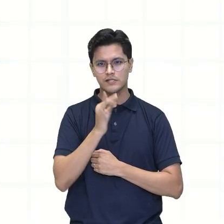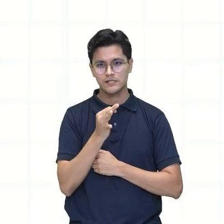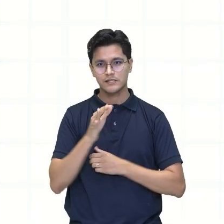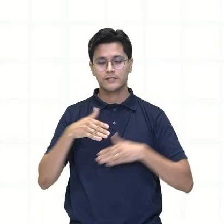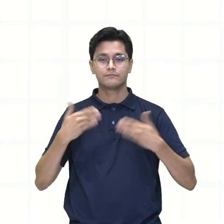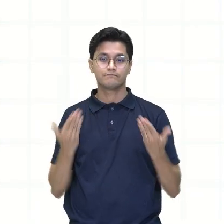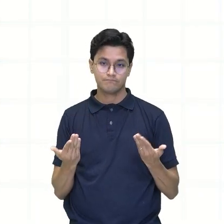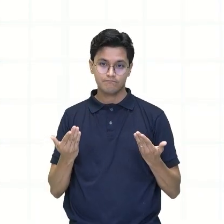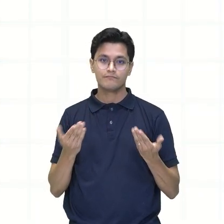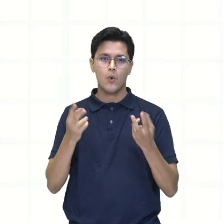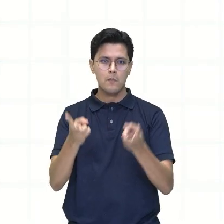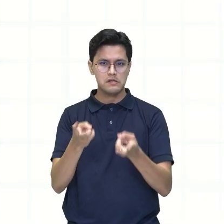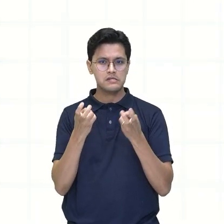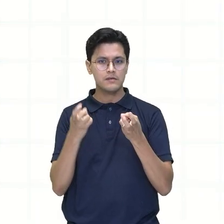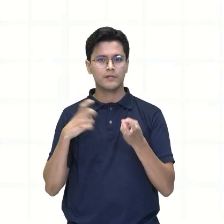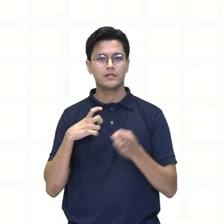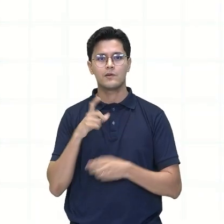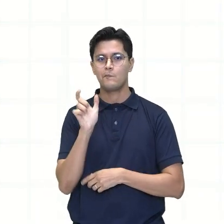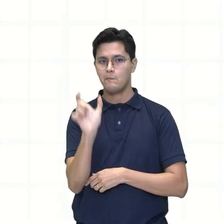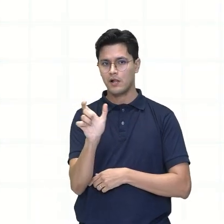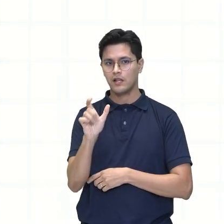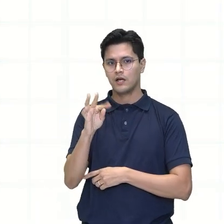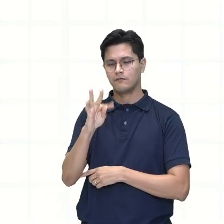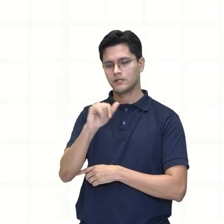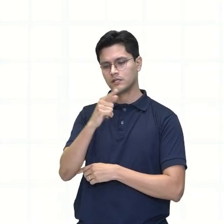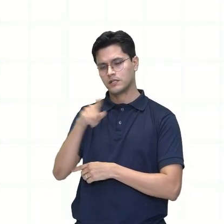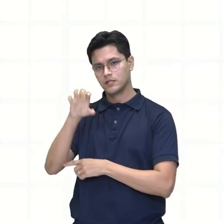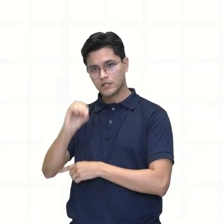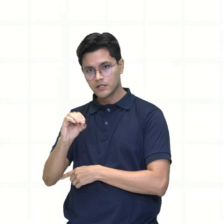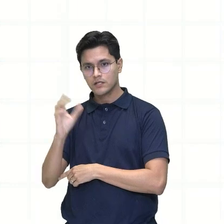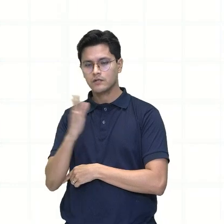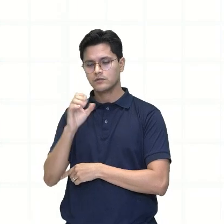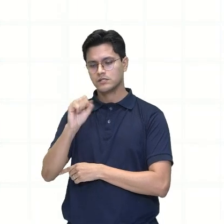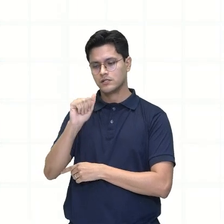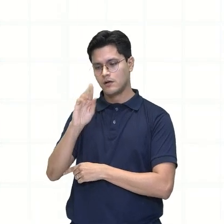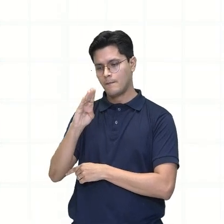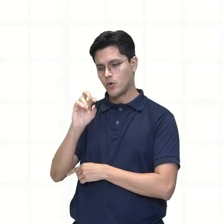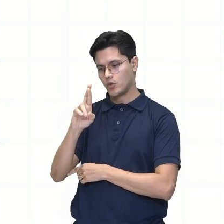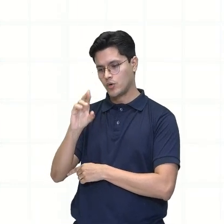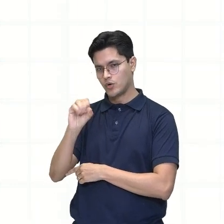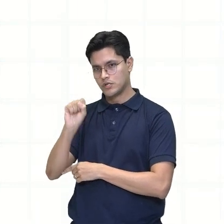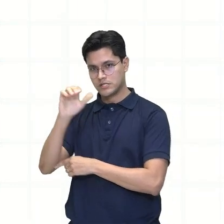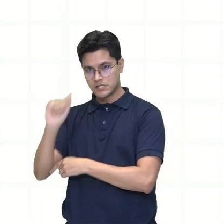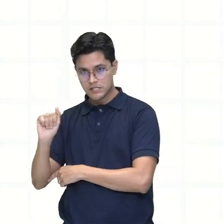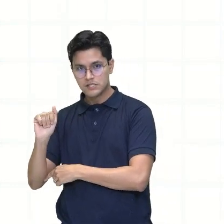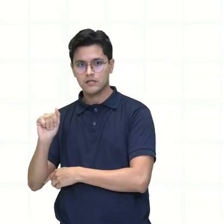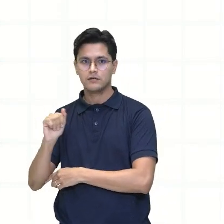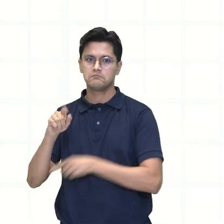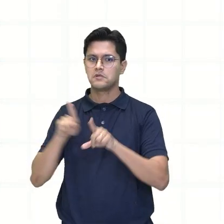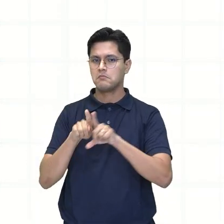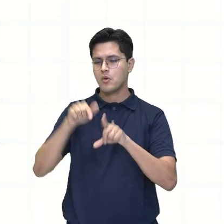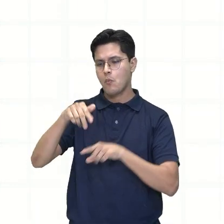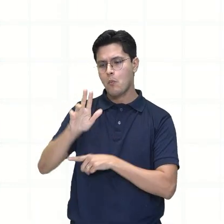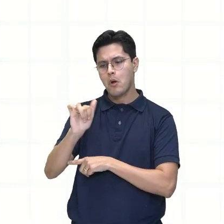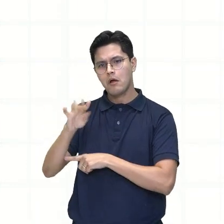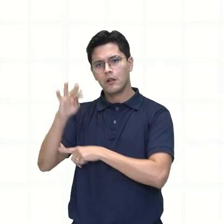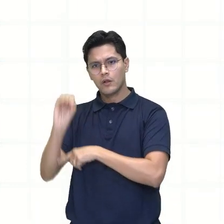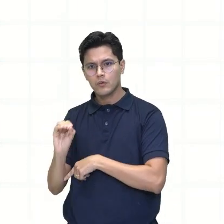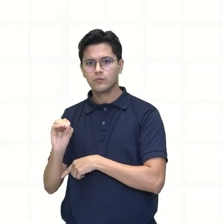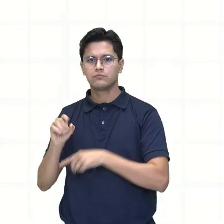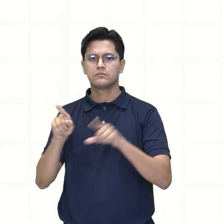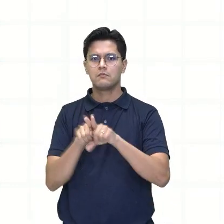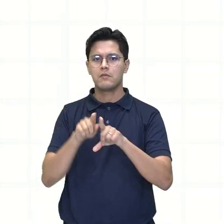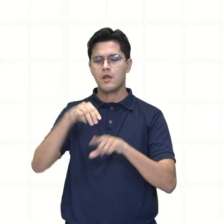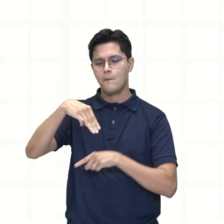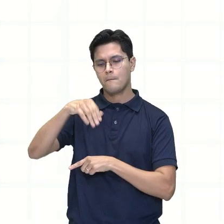saborosa quanto, né? É menos saborosa que. Tá? Um exemplo da tangerina. Vamos lá para o